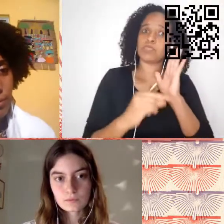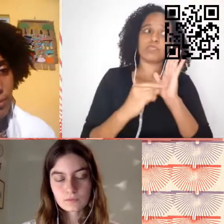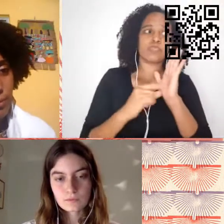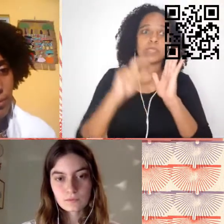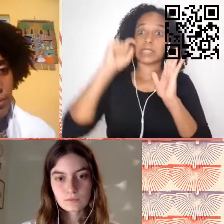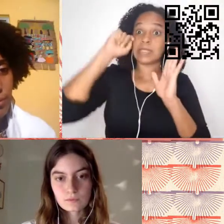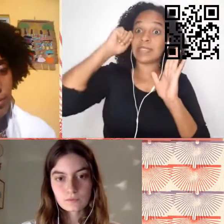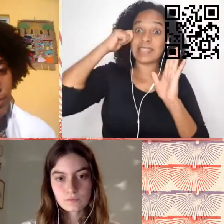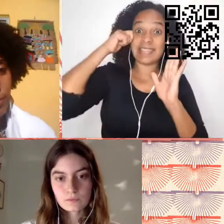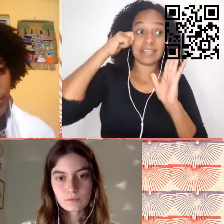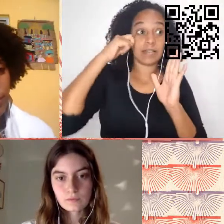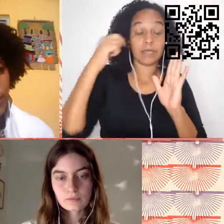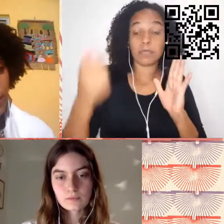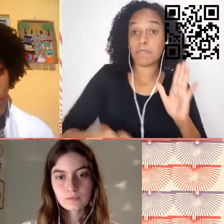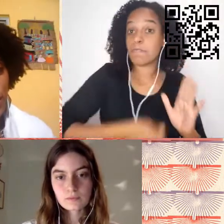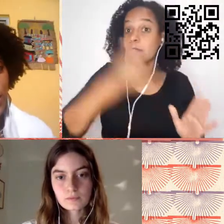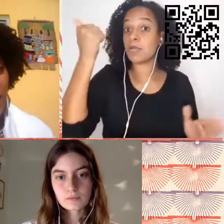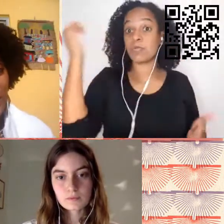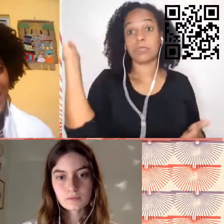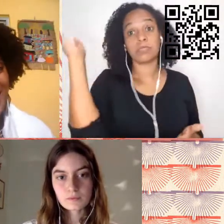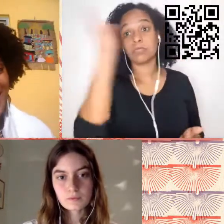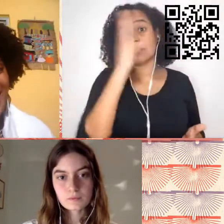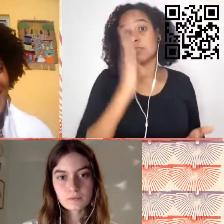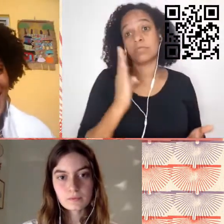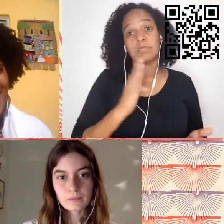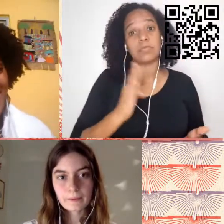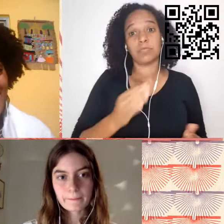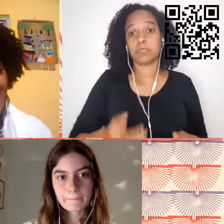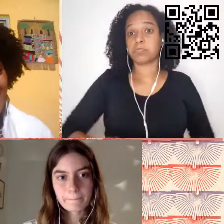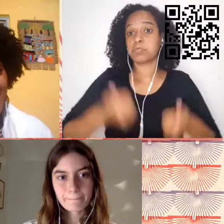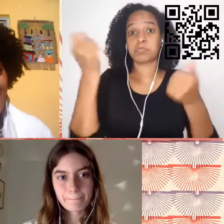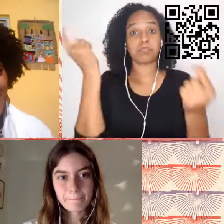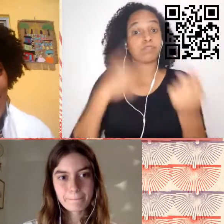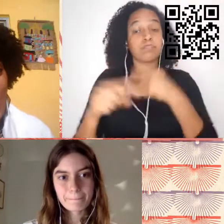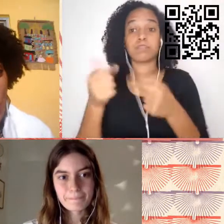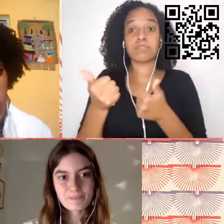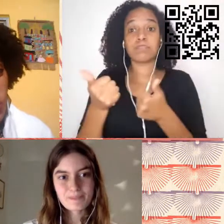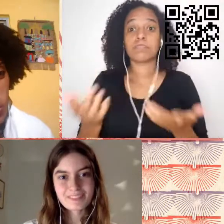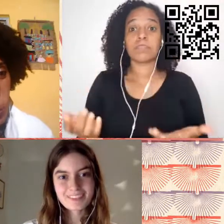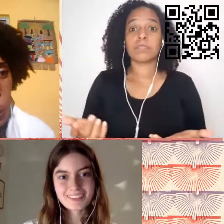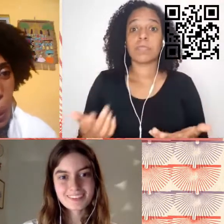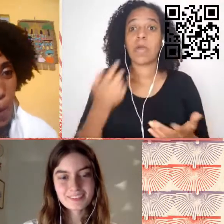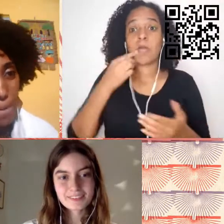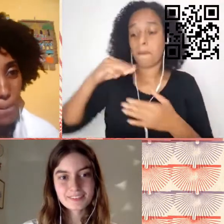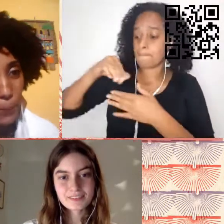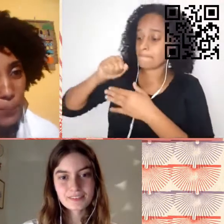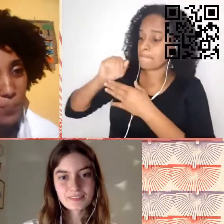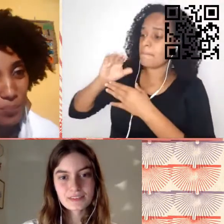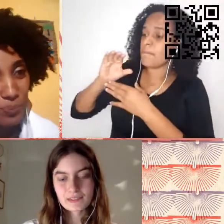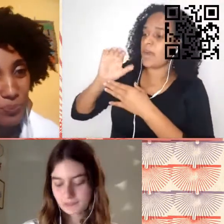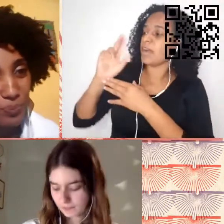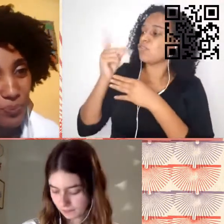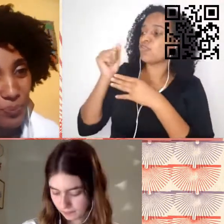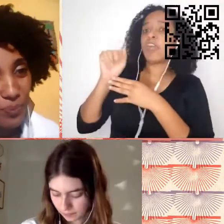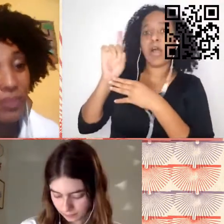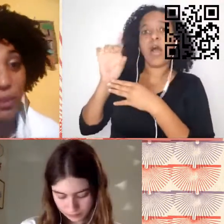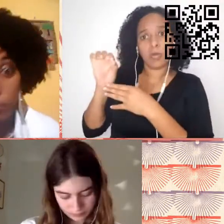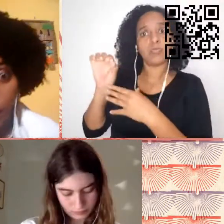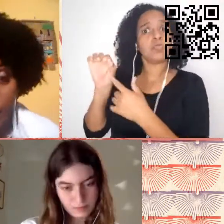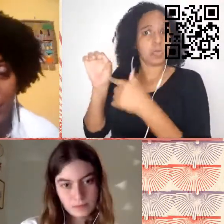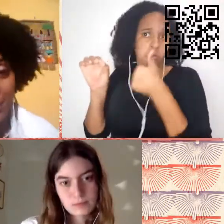escritores brasileiros, e que realmente, por exemplo, não, eu não penso nem no Machado, mas o Machado também, mas eu penso no Lima